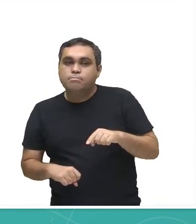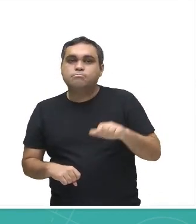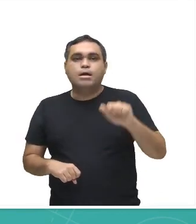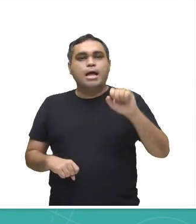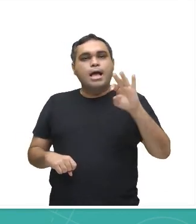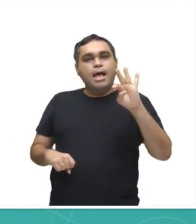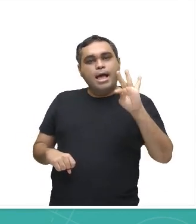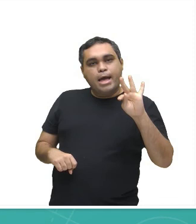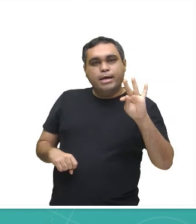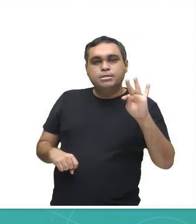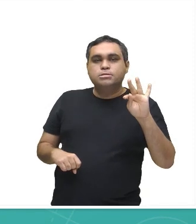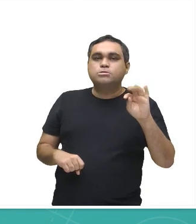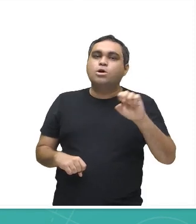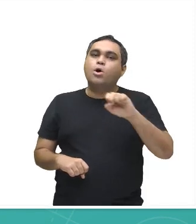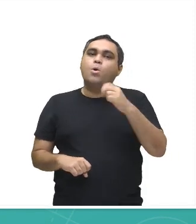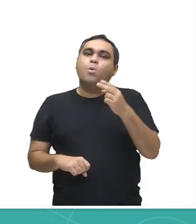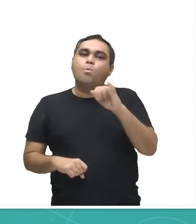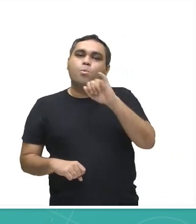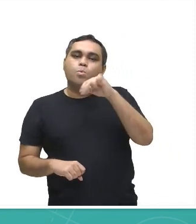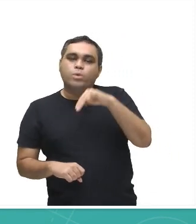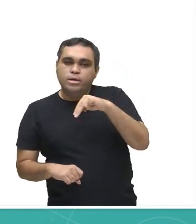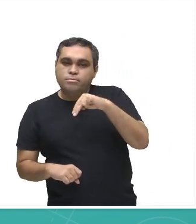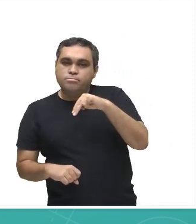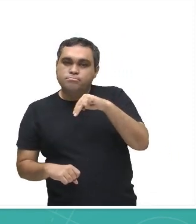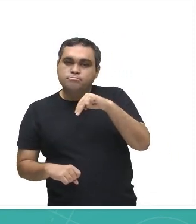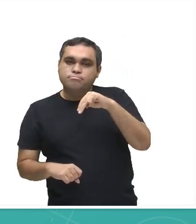Então, backpack, mochila.